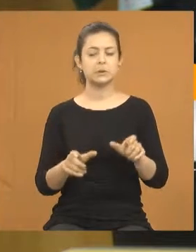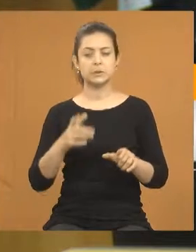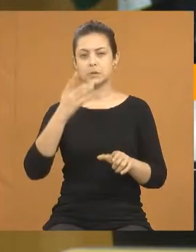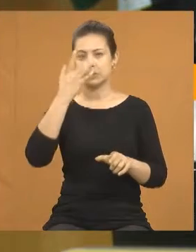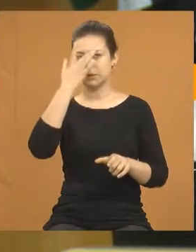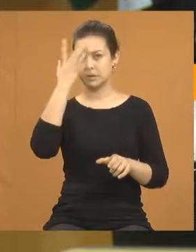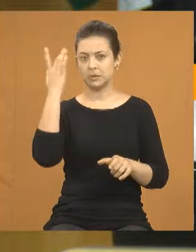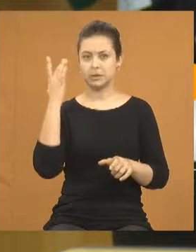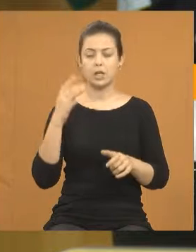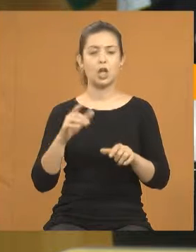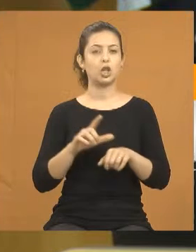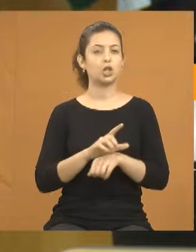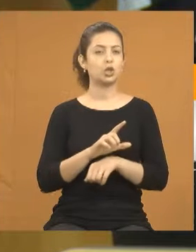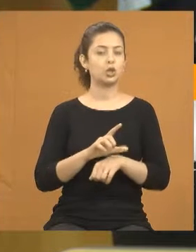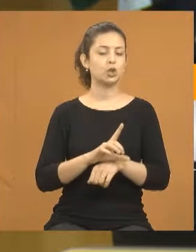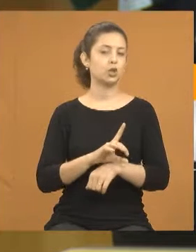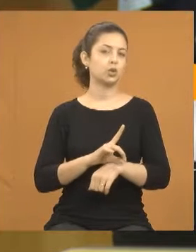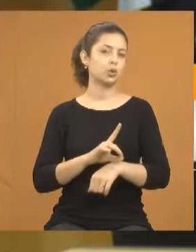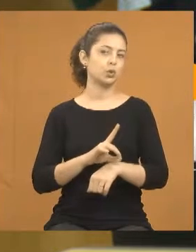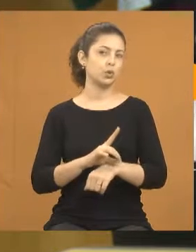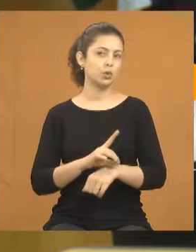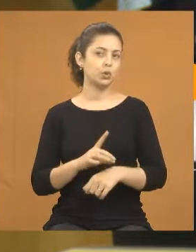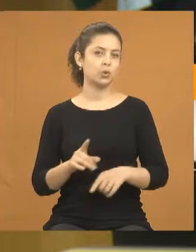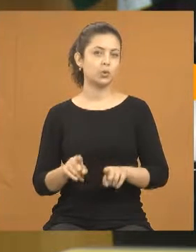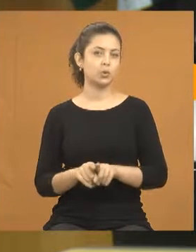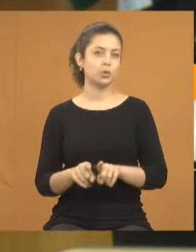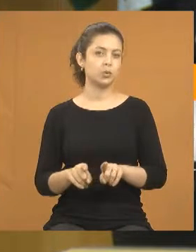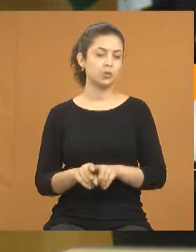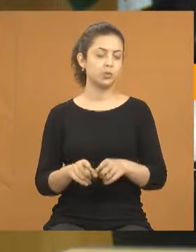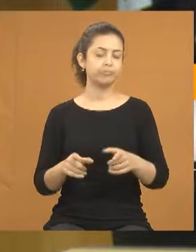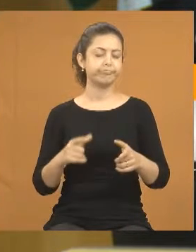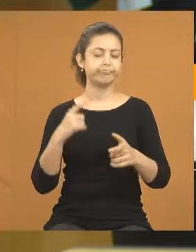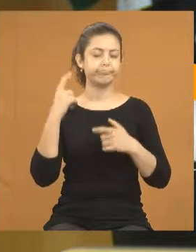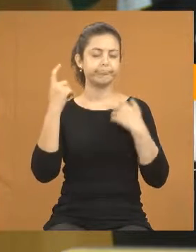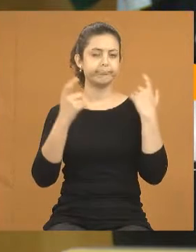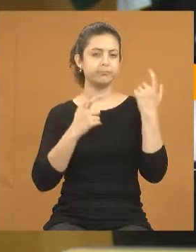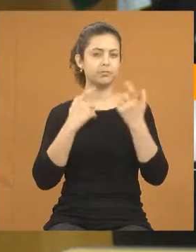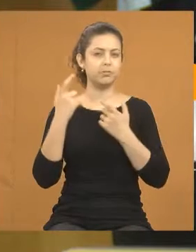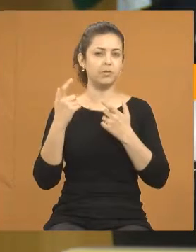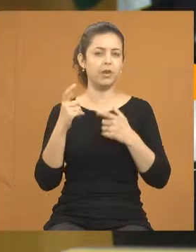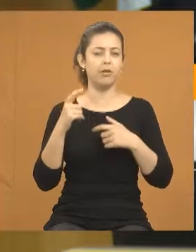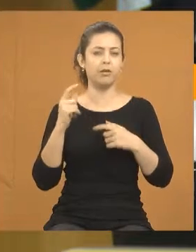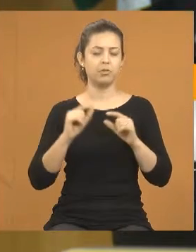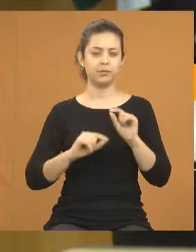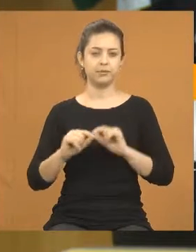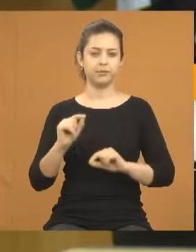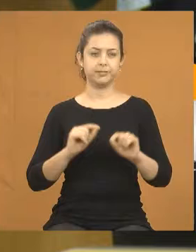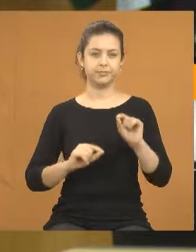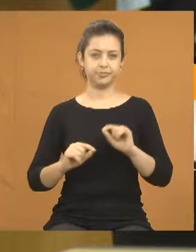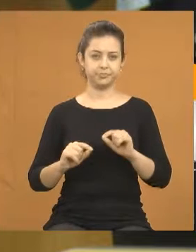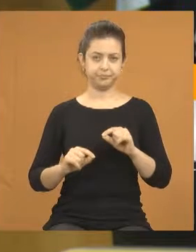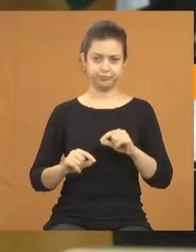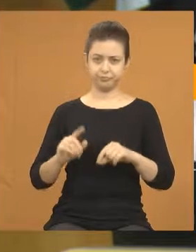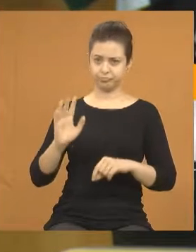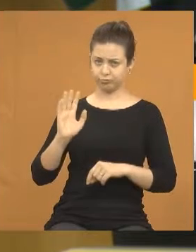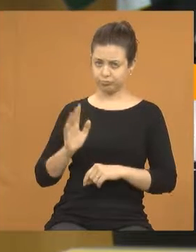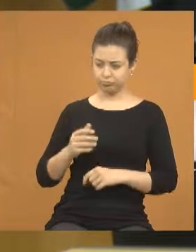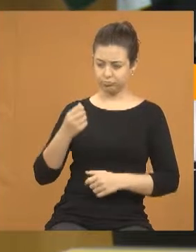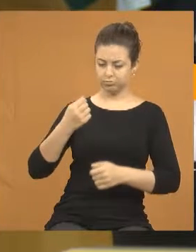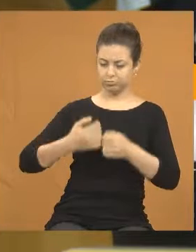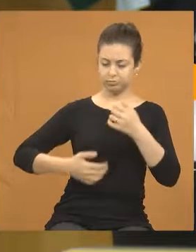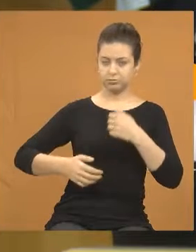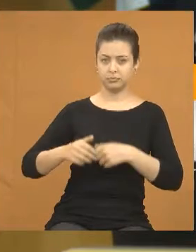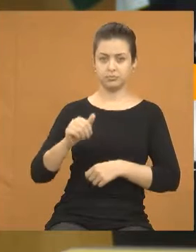nossa cidade, os comerciantes. E a gente tem uma preocupação muito grande. Aqui já comentou o